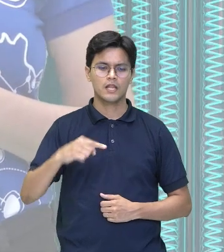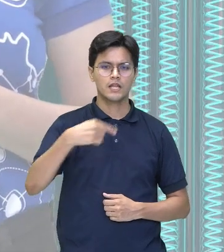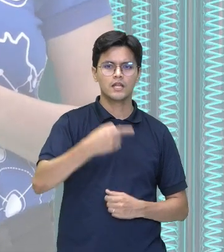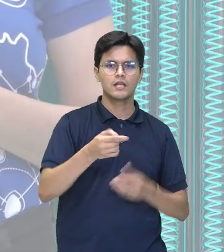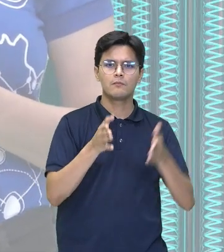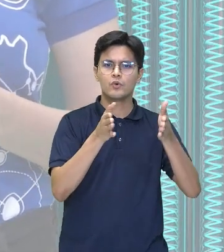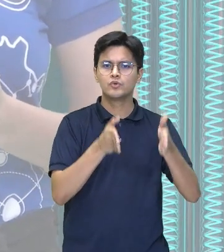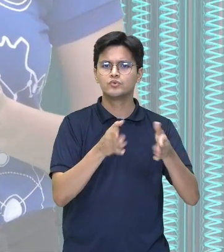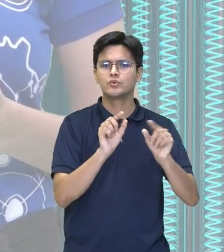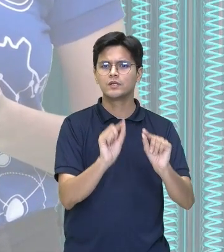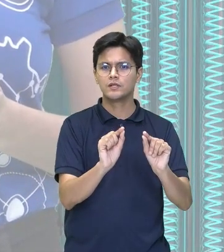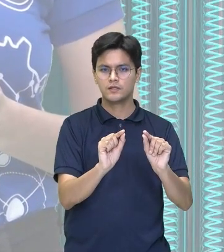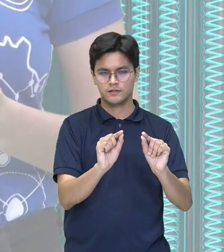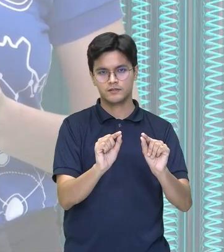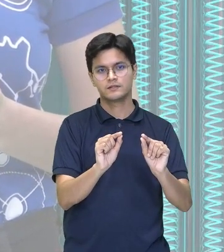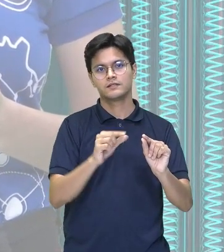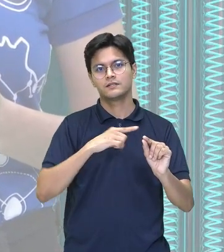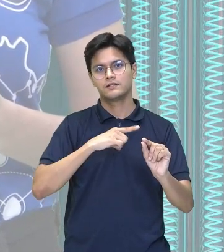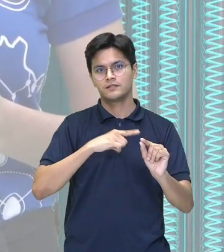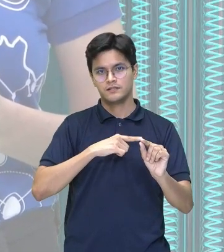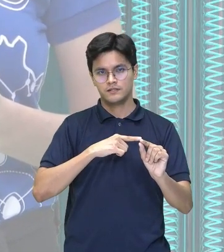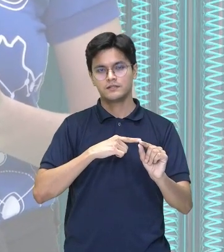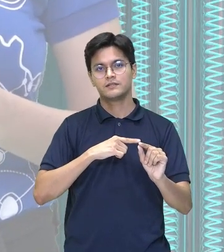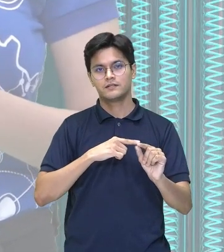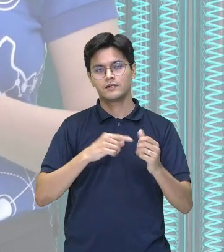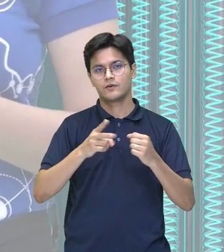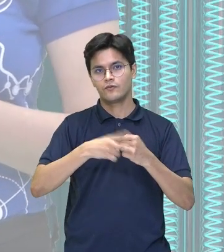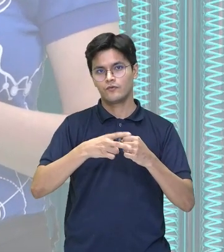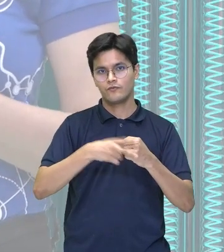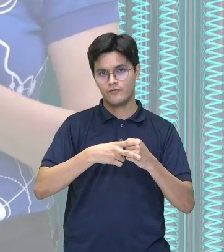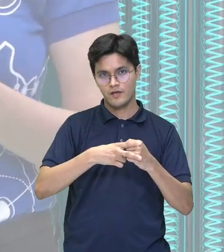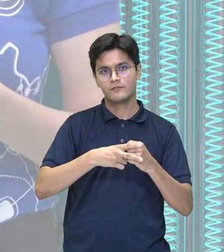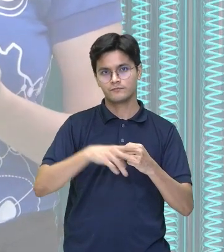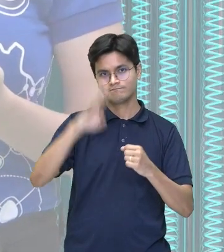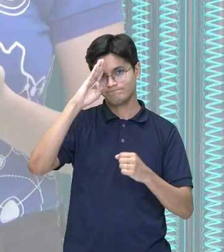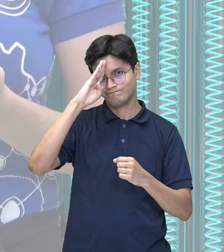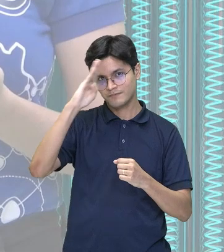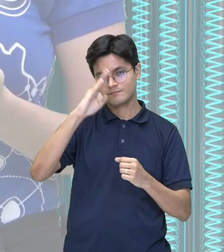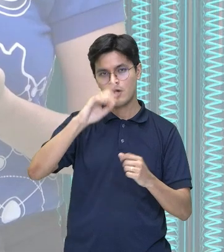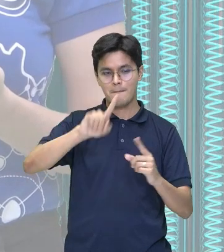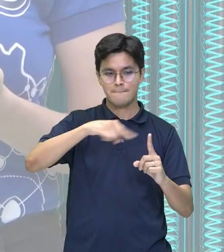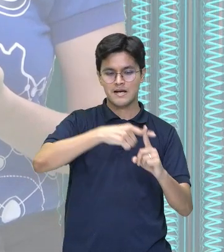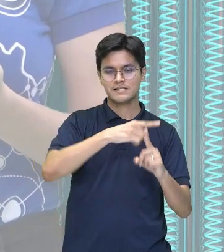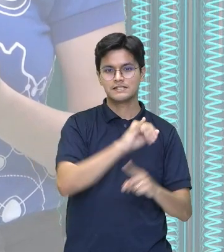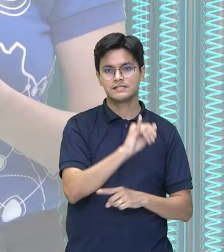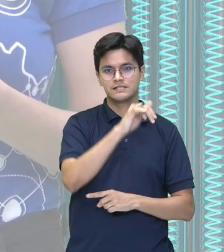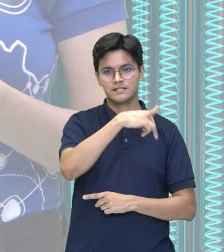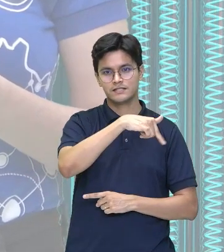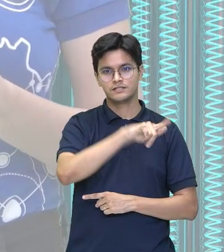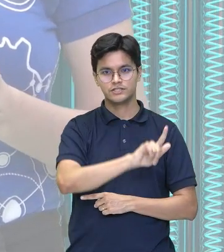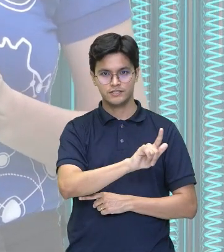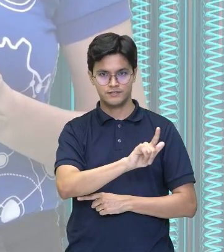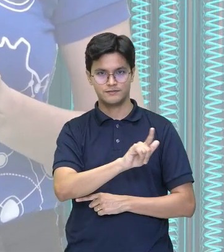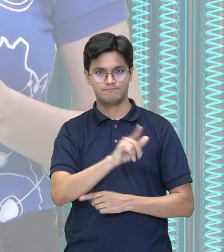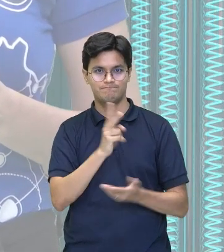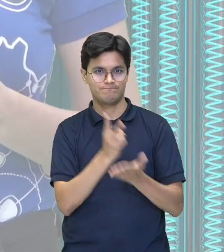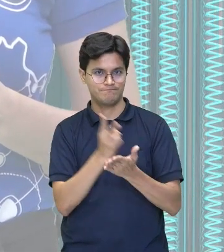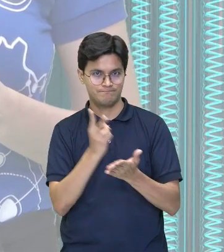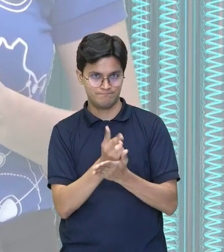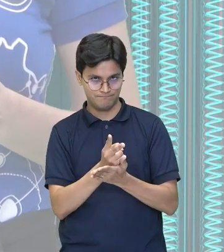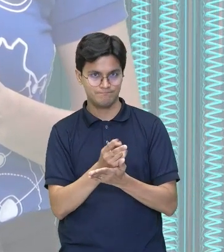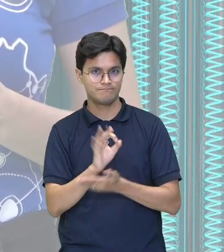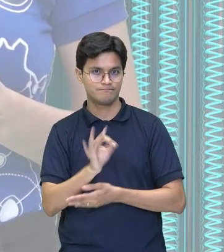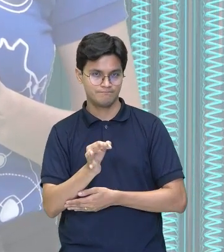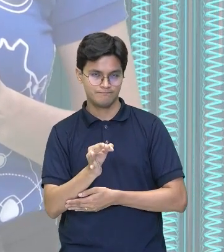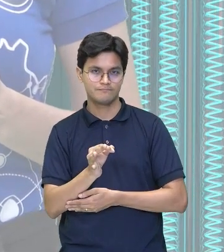Observe. O verbo principal acompanhado do ing, sempre, tá? Teacher, se eu deixar